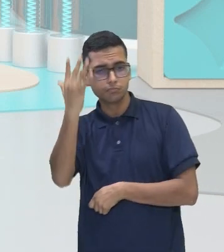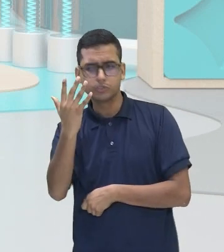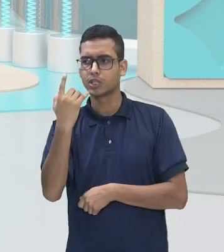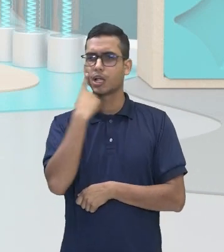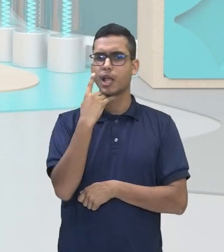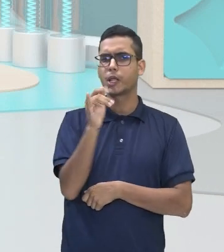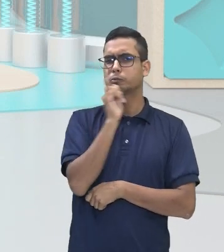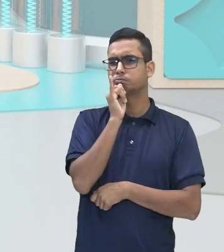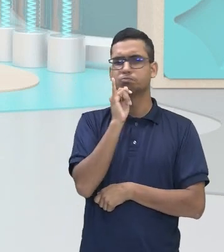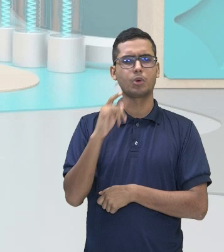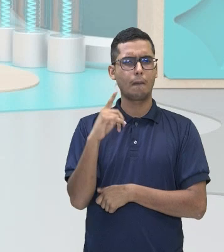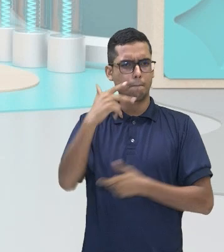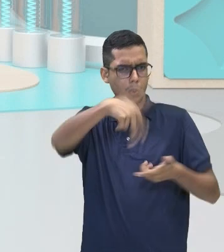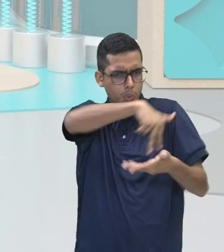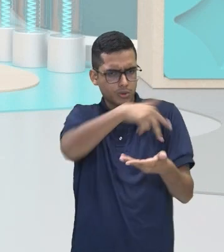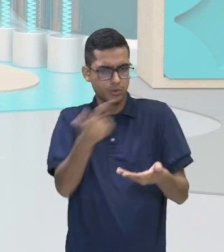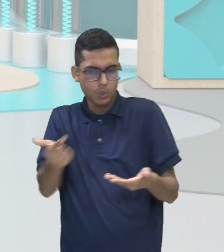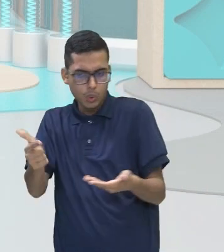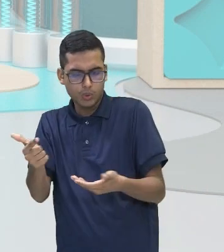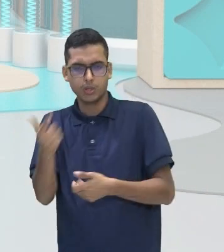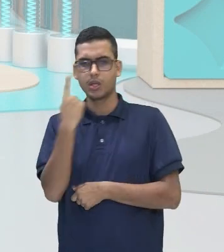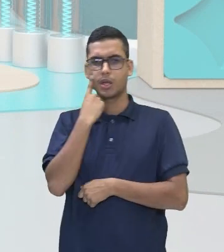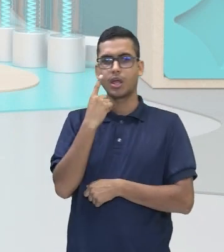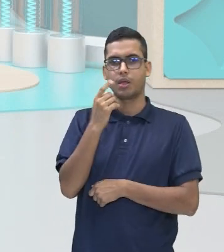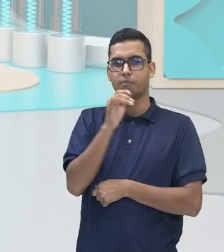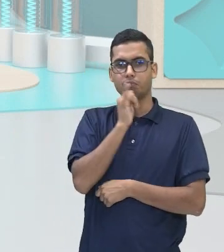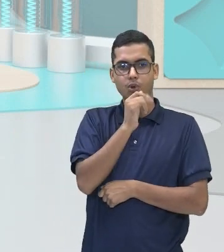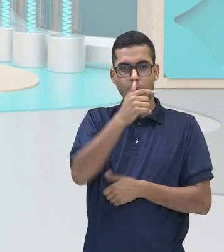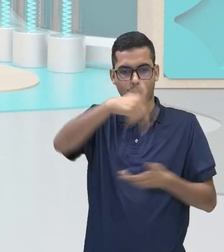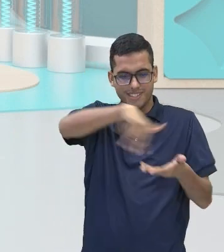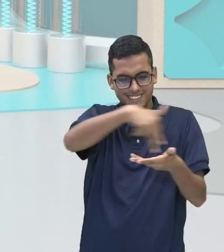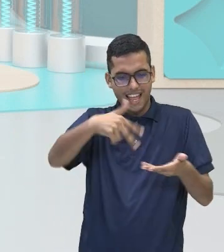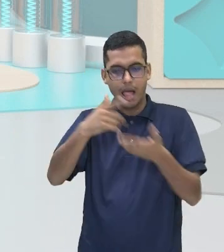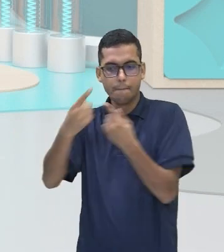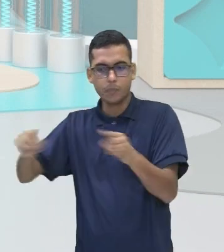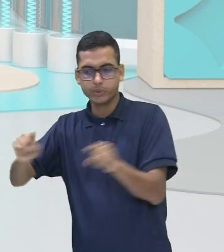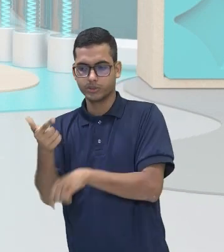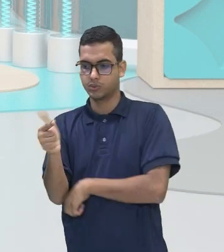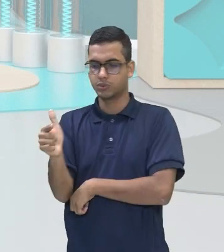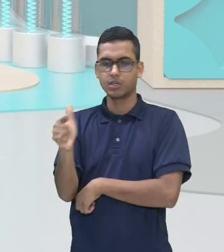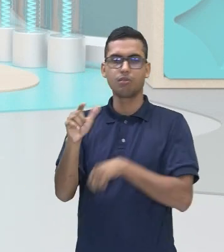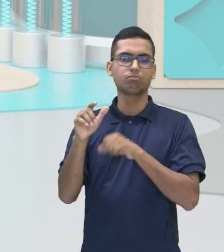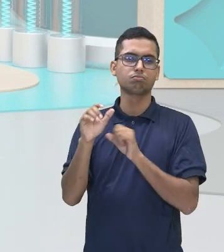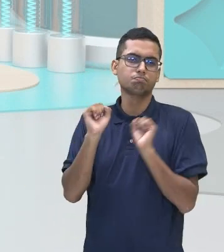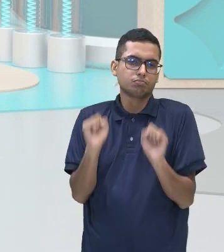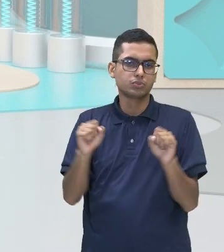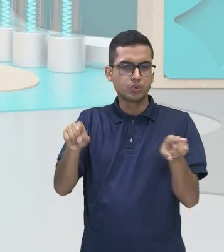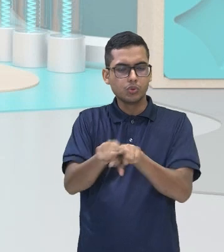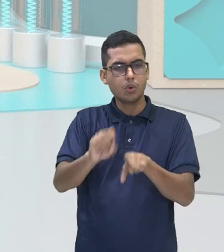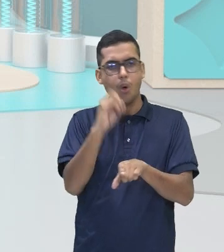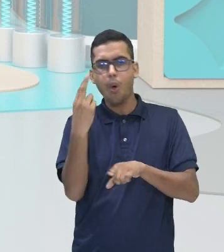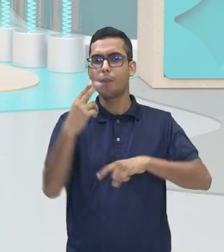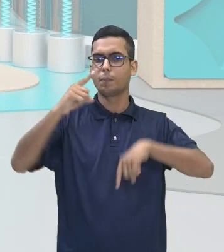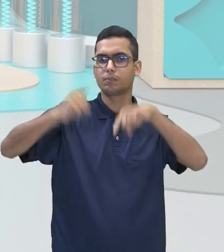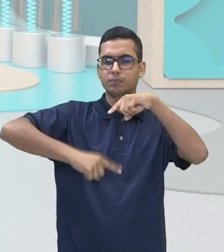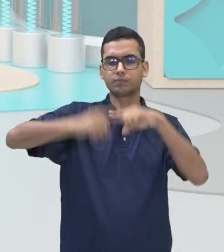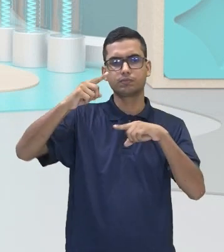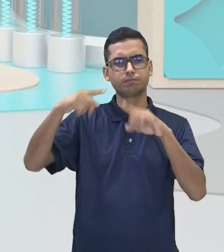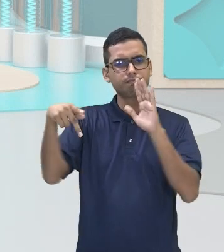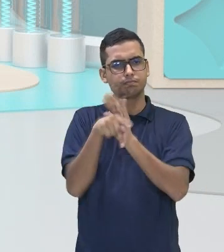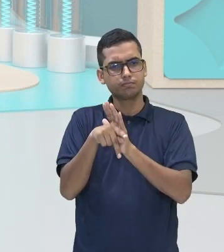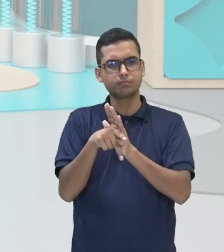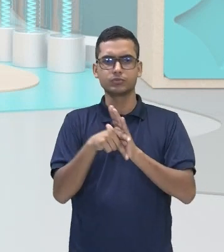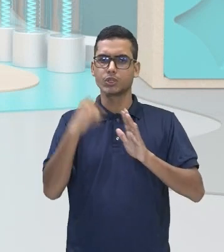com sons feitos ali pelo corpo, por instrumentos de percussão, mas geralmente ela vai